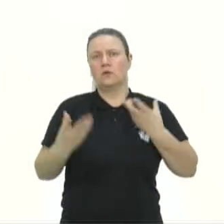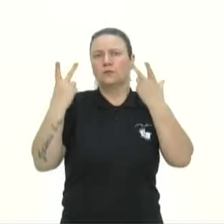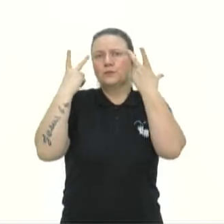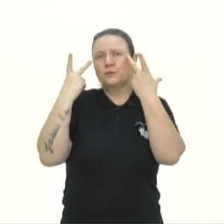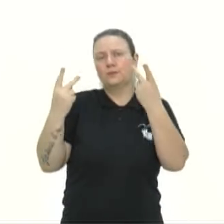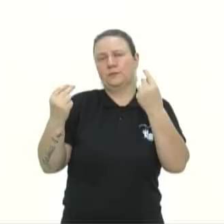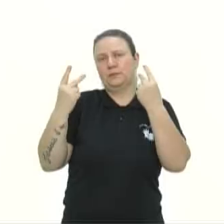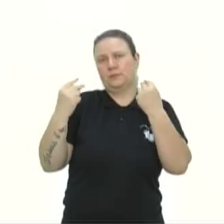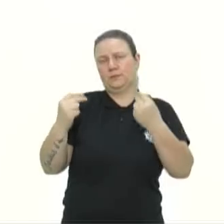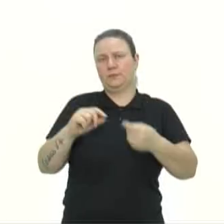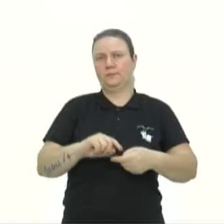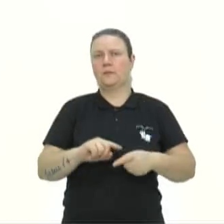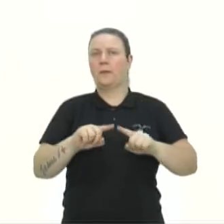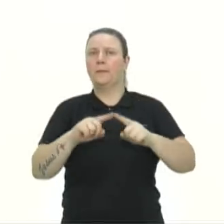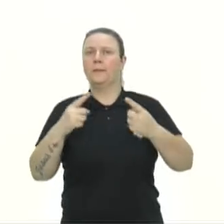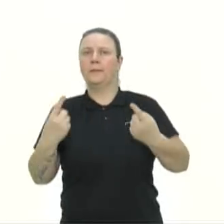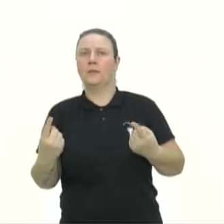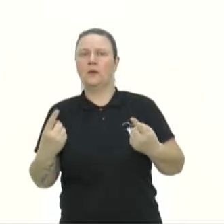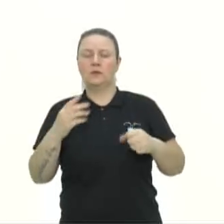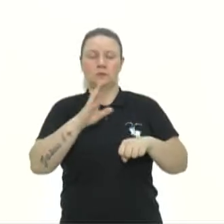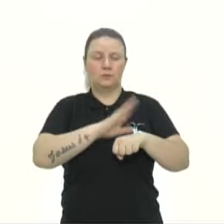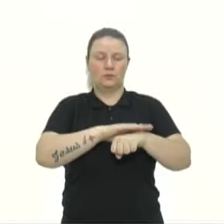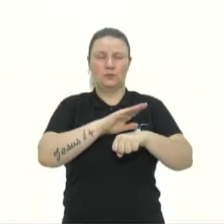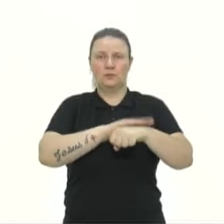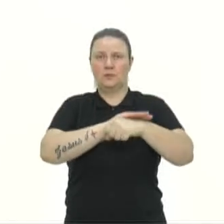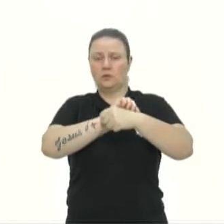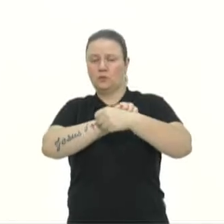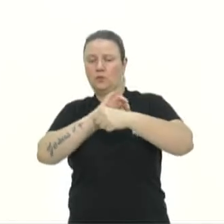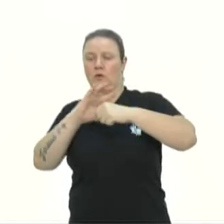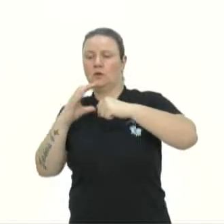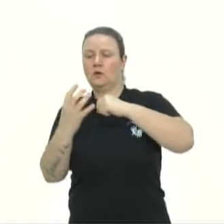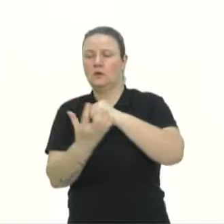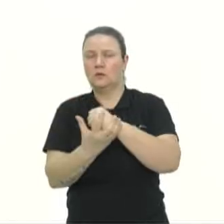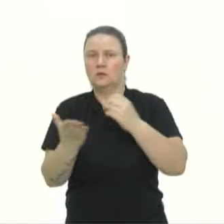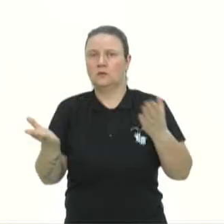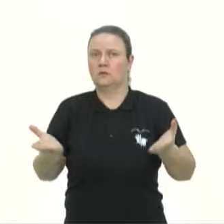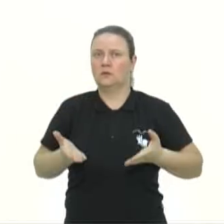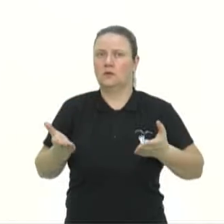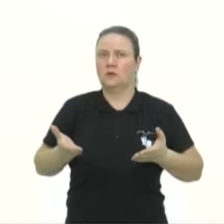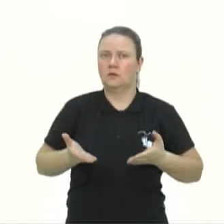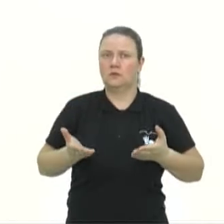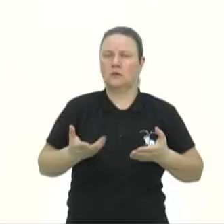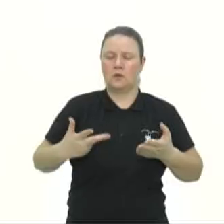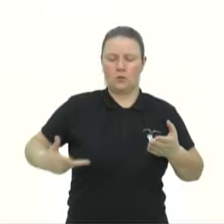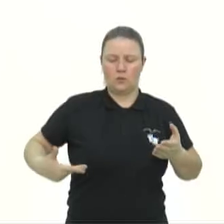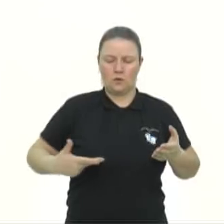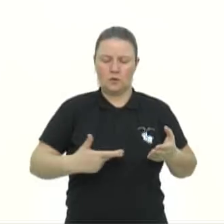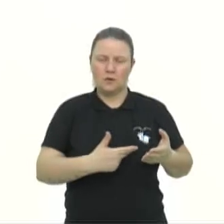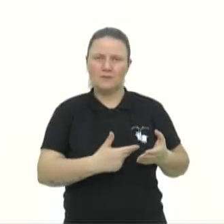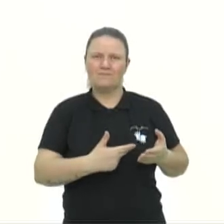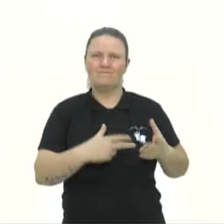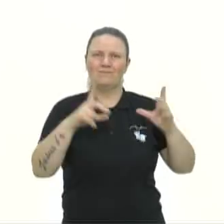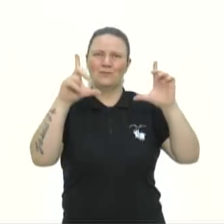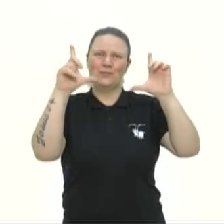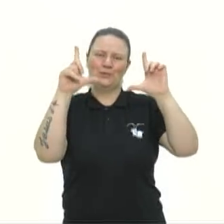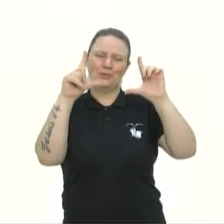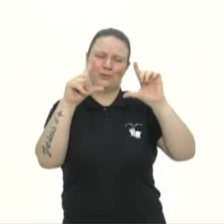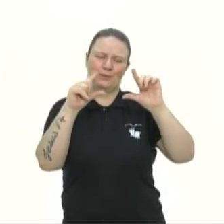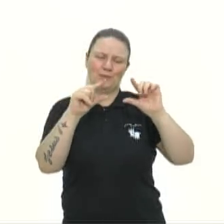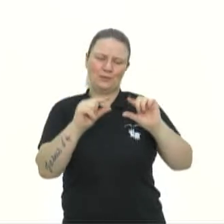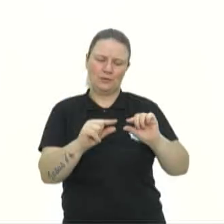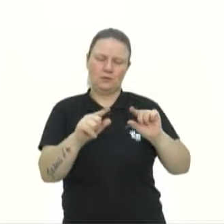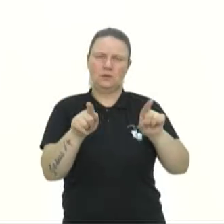normalmente. Mas, durante a pandemia do coronavírus, o número de transplantes no país